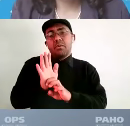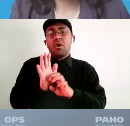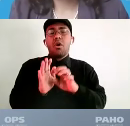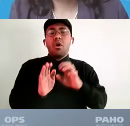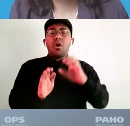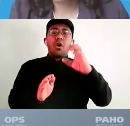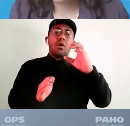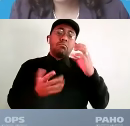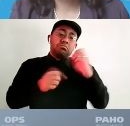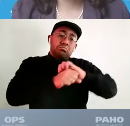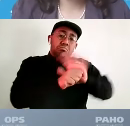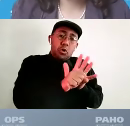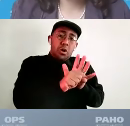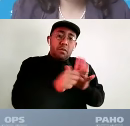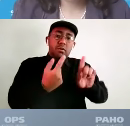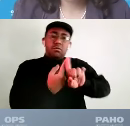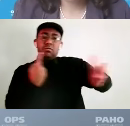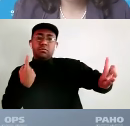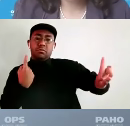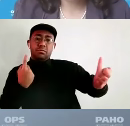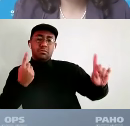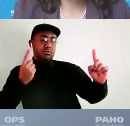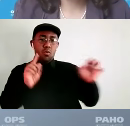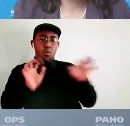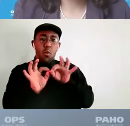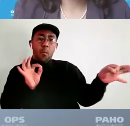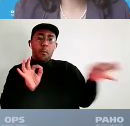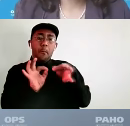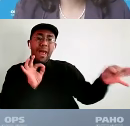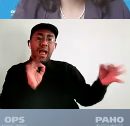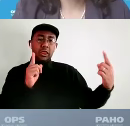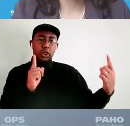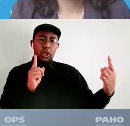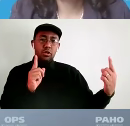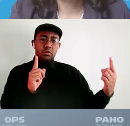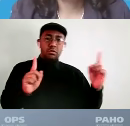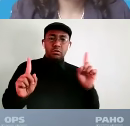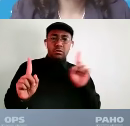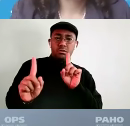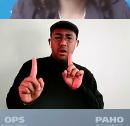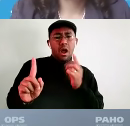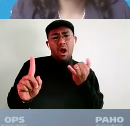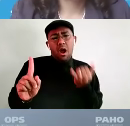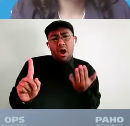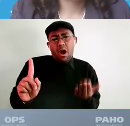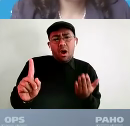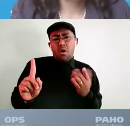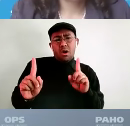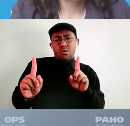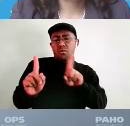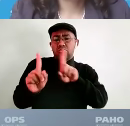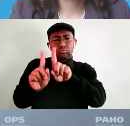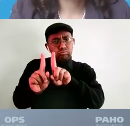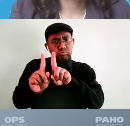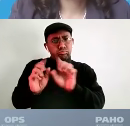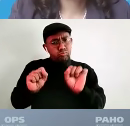No COVID, dizemos 1 metro de distância. Isso não se aplica nesse contexto. É importante que quando vemos uma pessoa